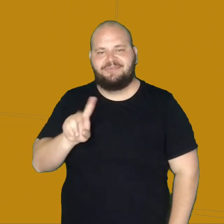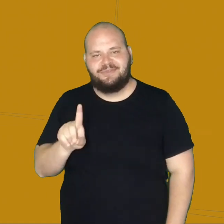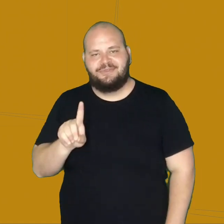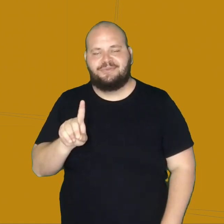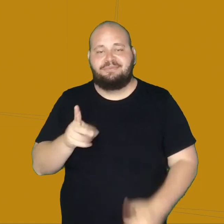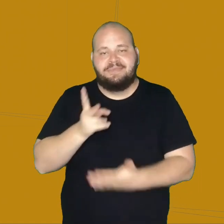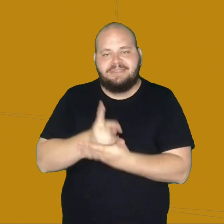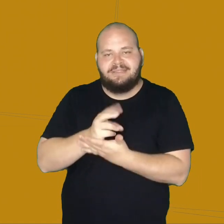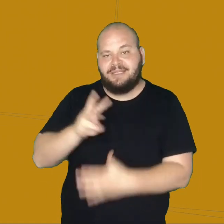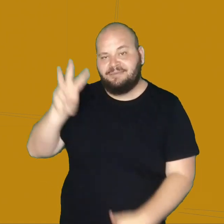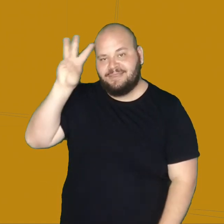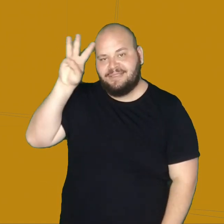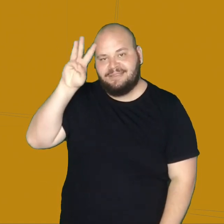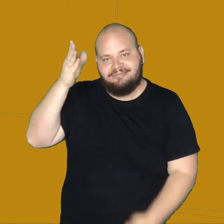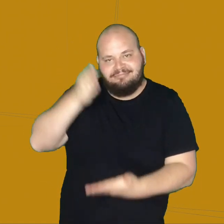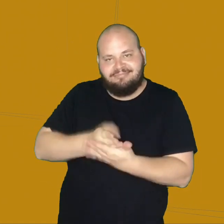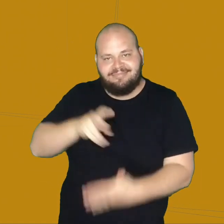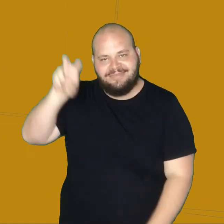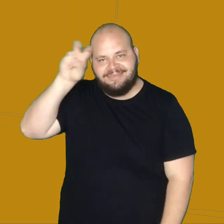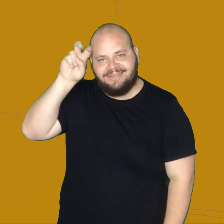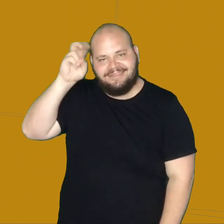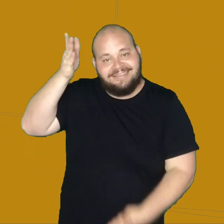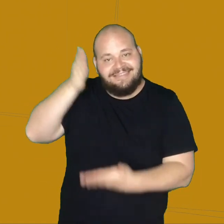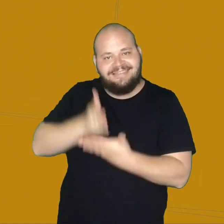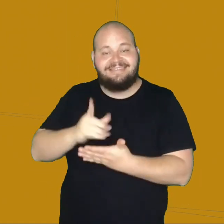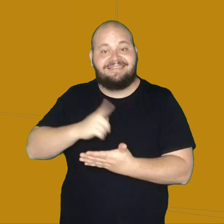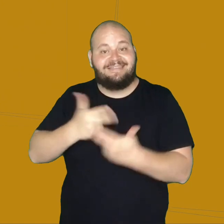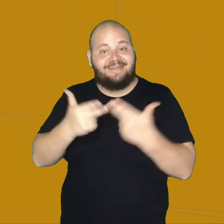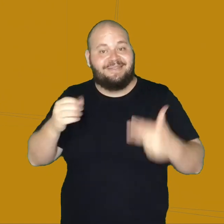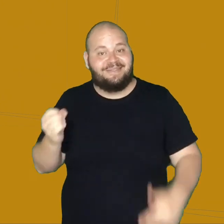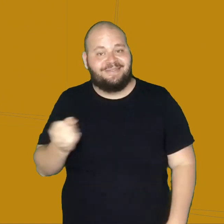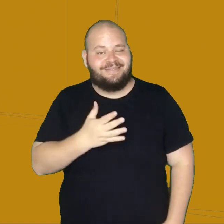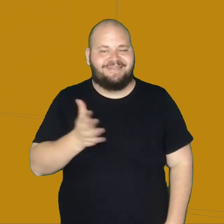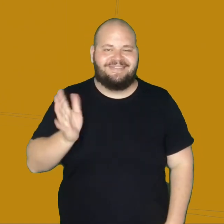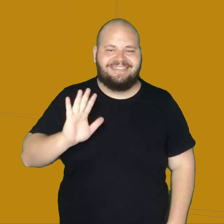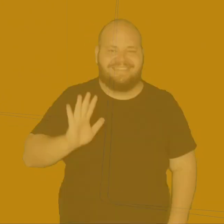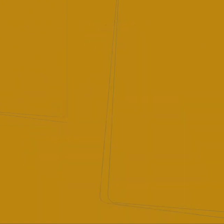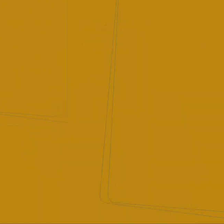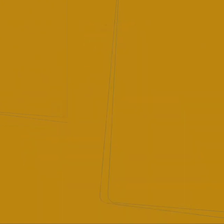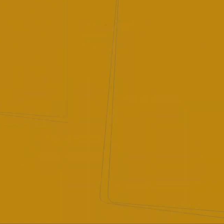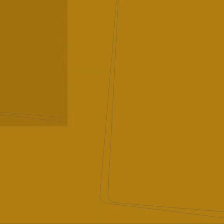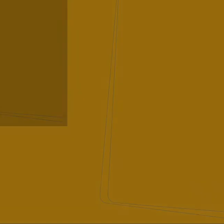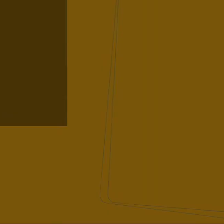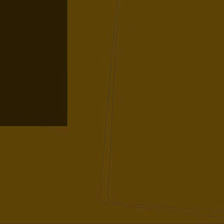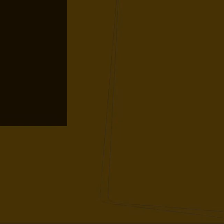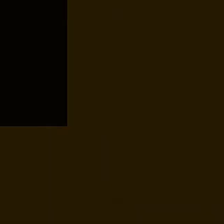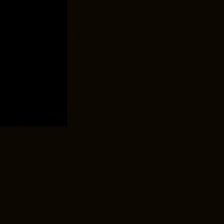recurso esse que cria um efeito de aproximação, uma quase imersão mesmo e adesão do leitor ao ponto de vista do